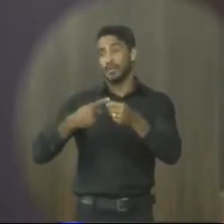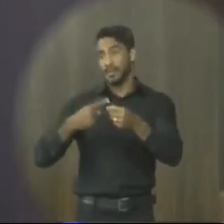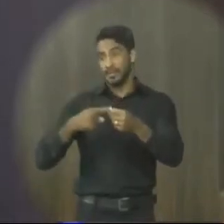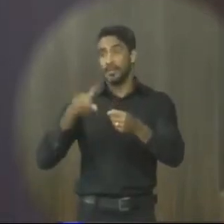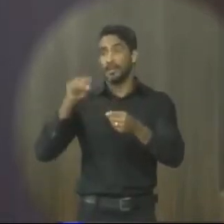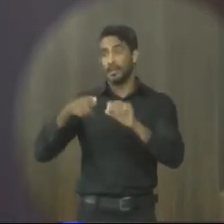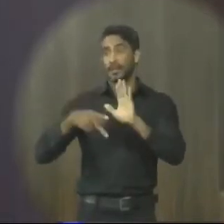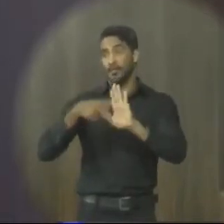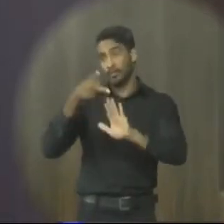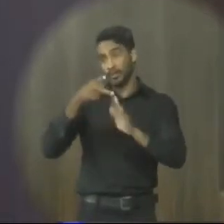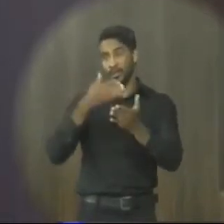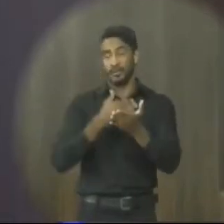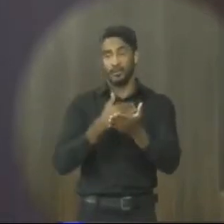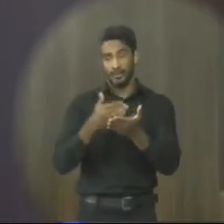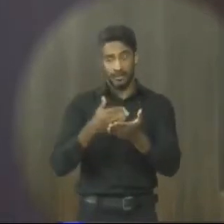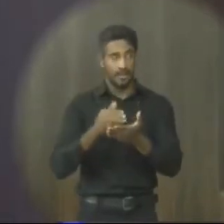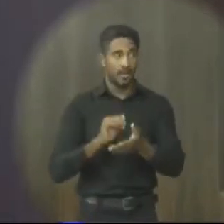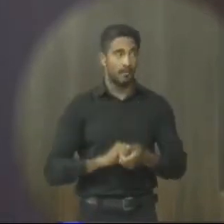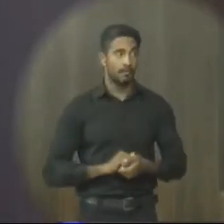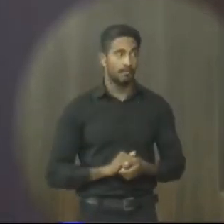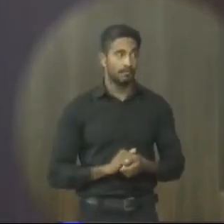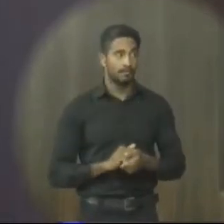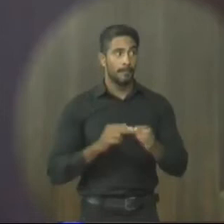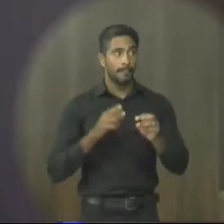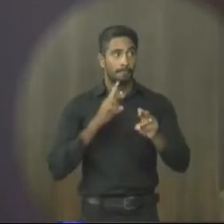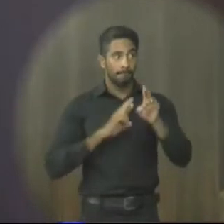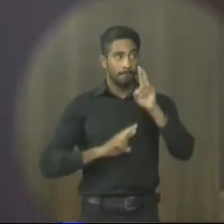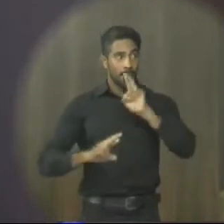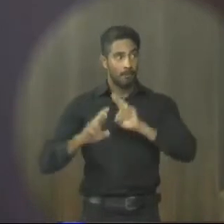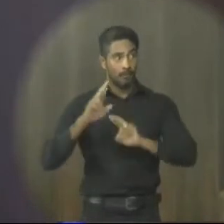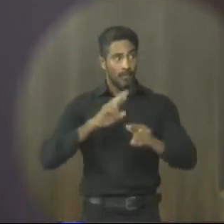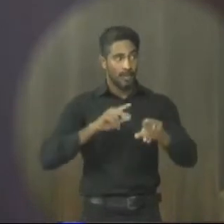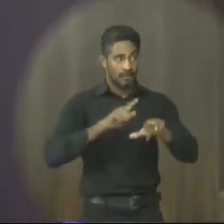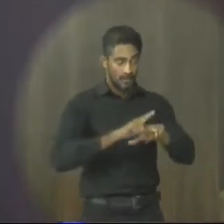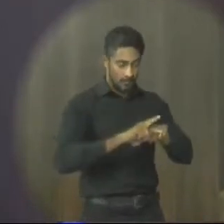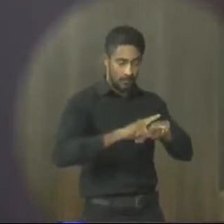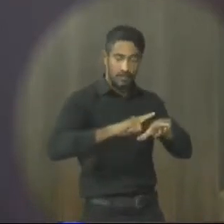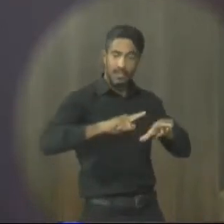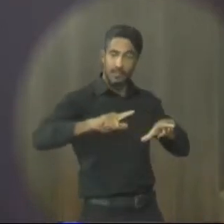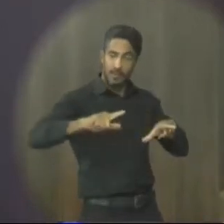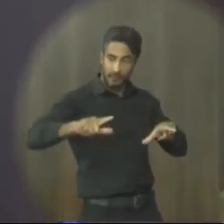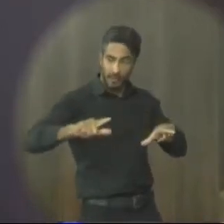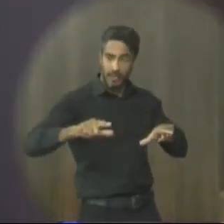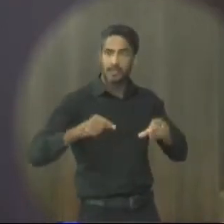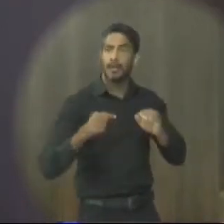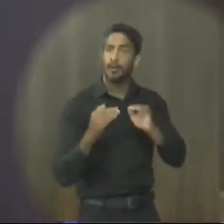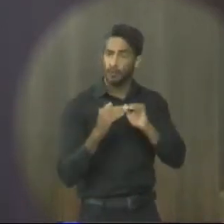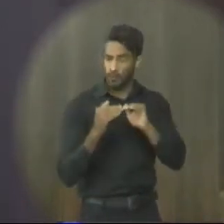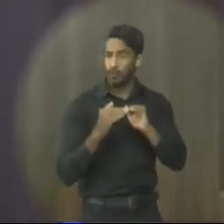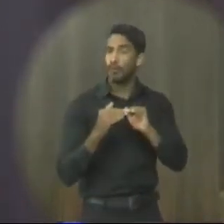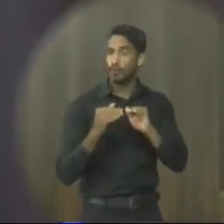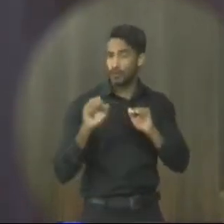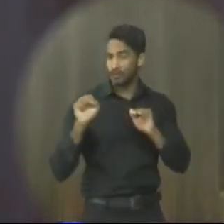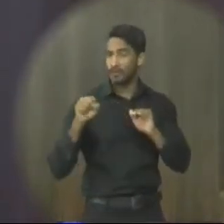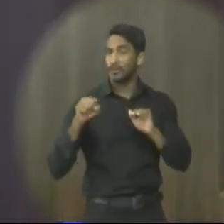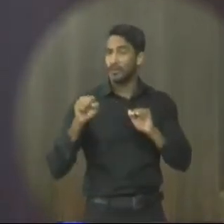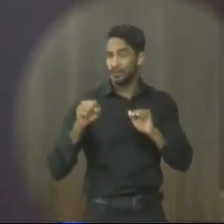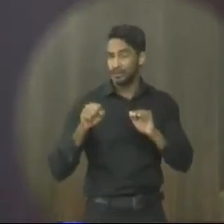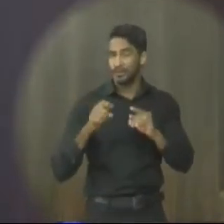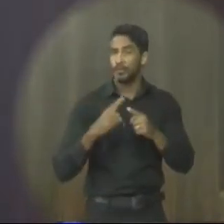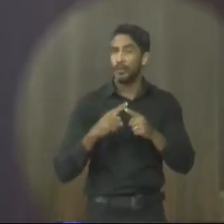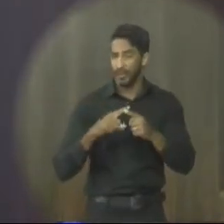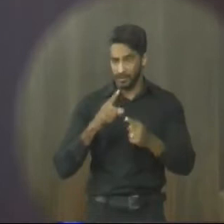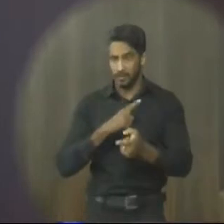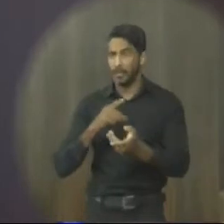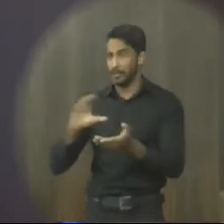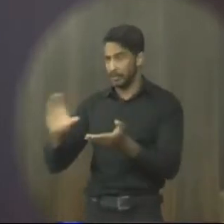nosso inicial. Com relação às pavimentações, eu concordo. Eu acho assim, que quando chega o